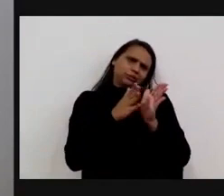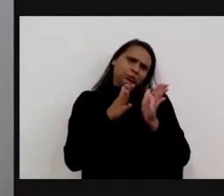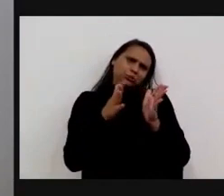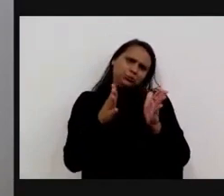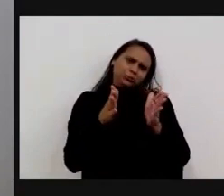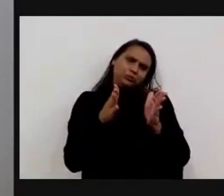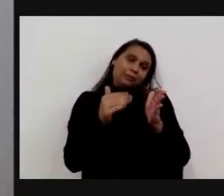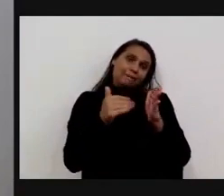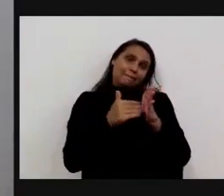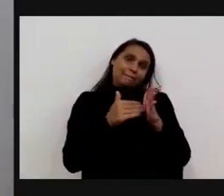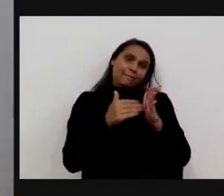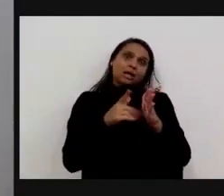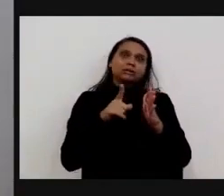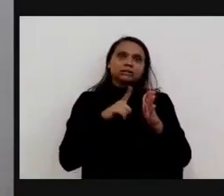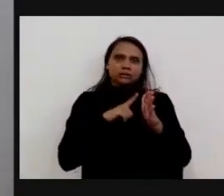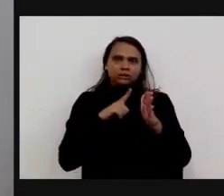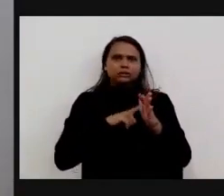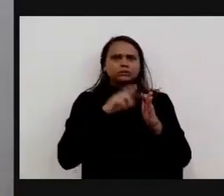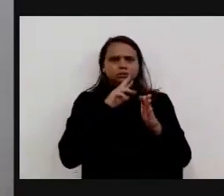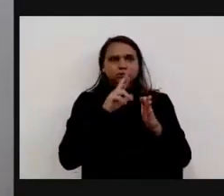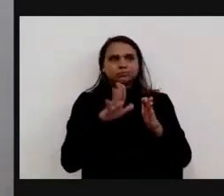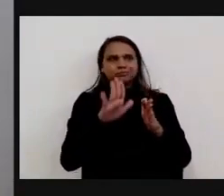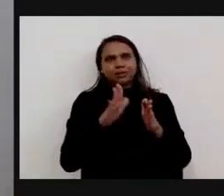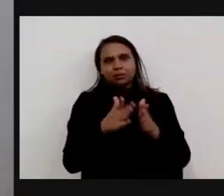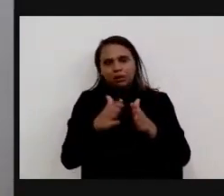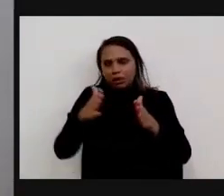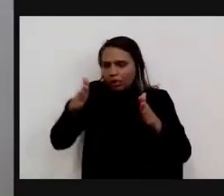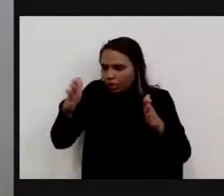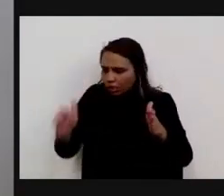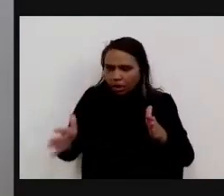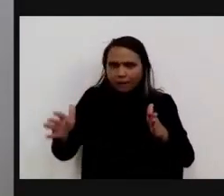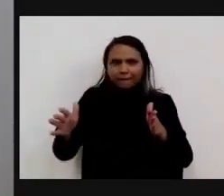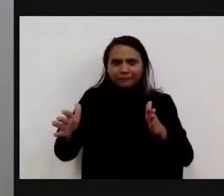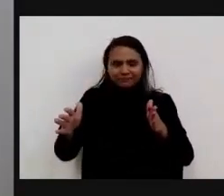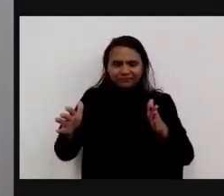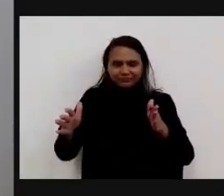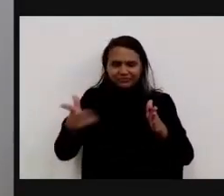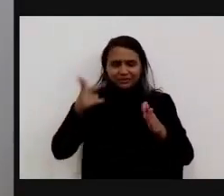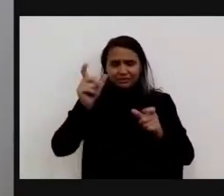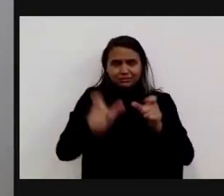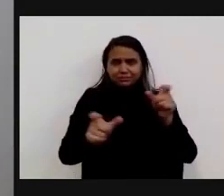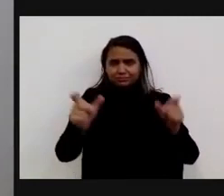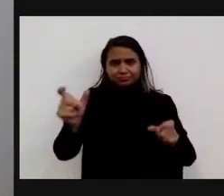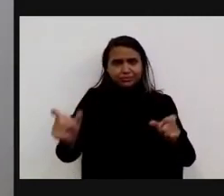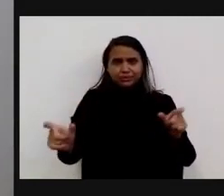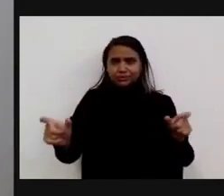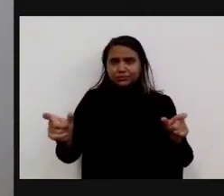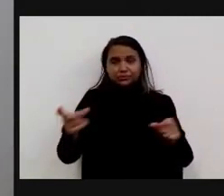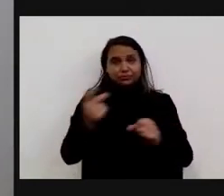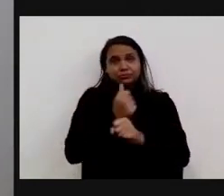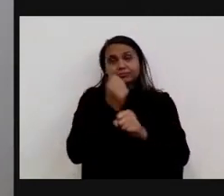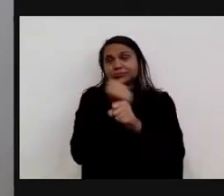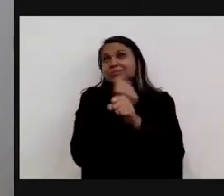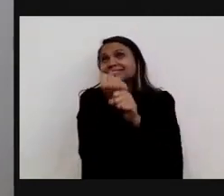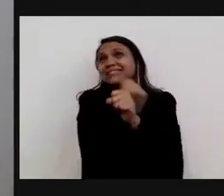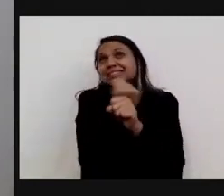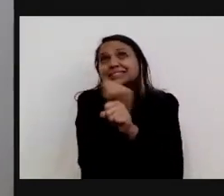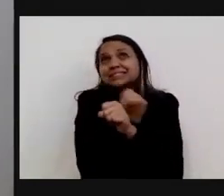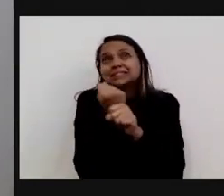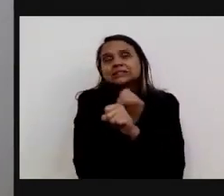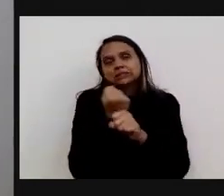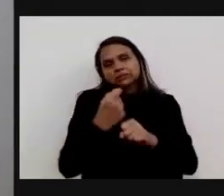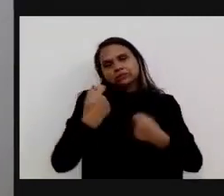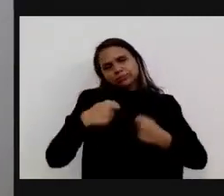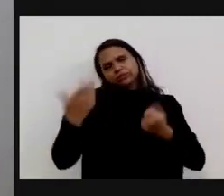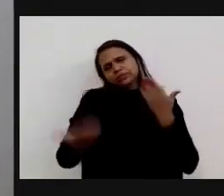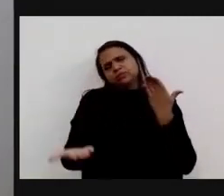e é tem resultado mas no médico prazo você pede e as pessoas ficam no serviço público por muitos anos então esse